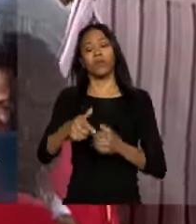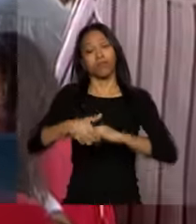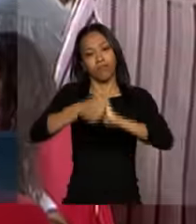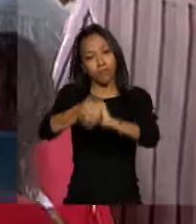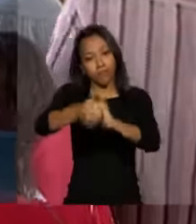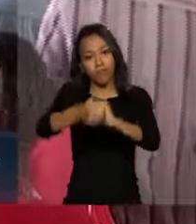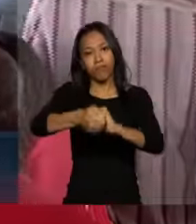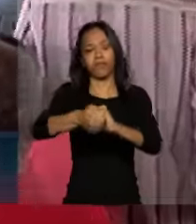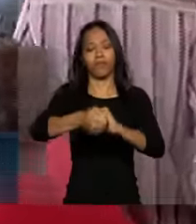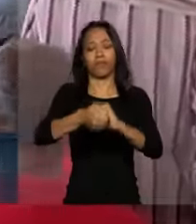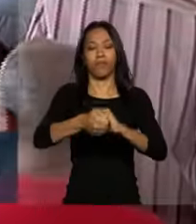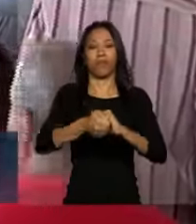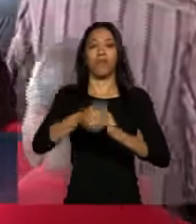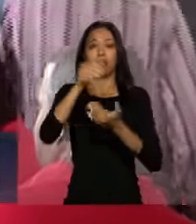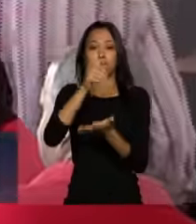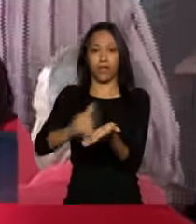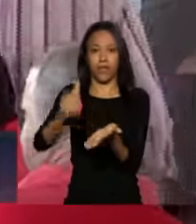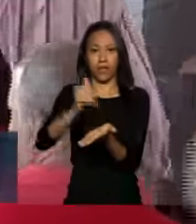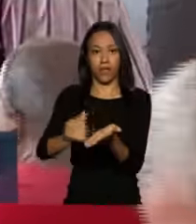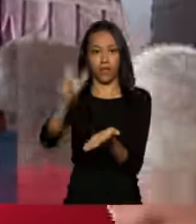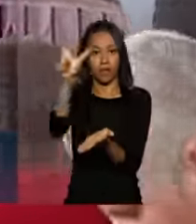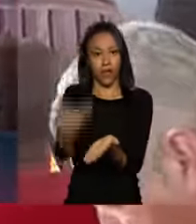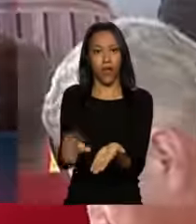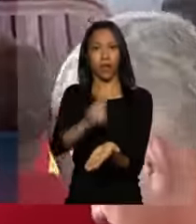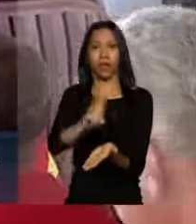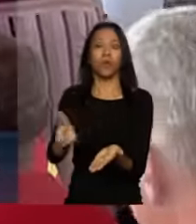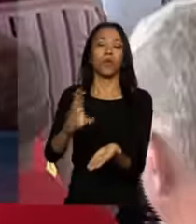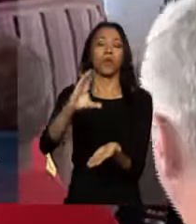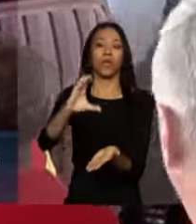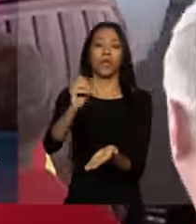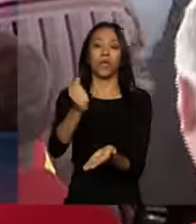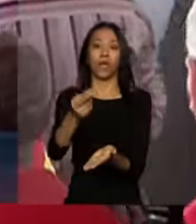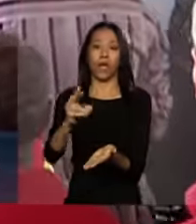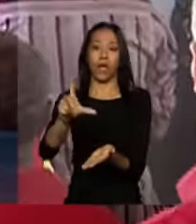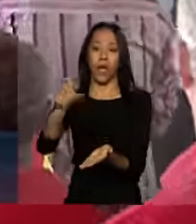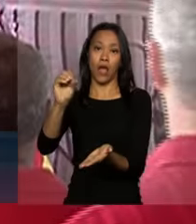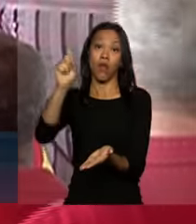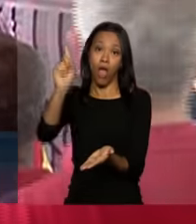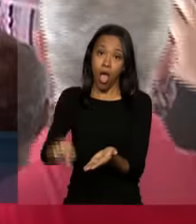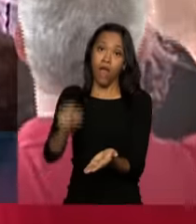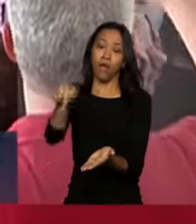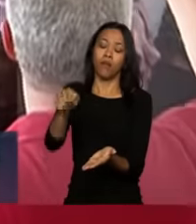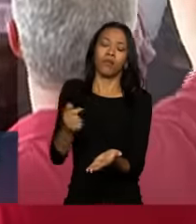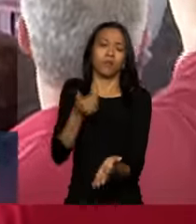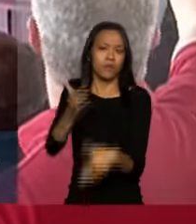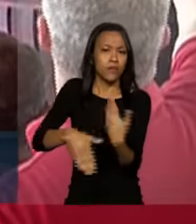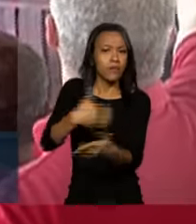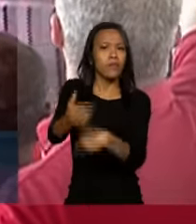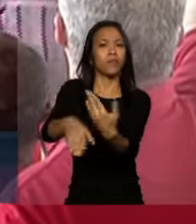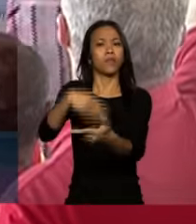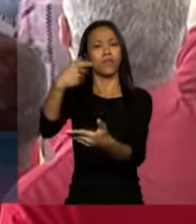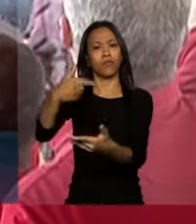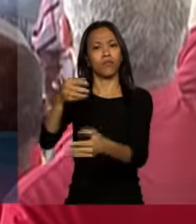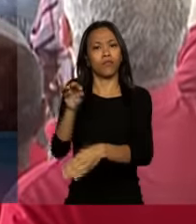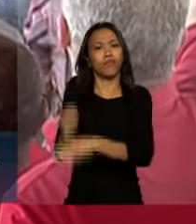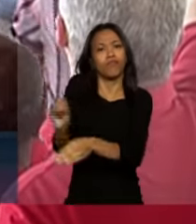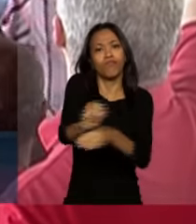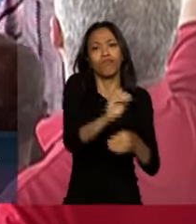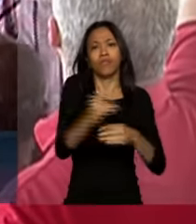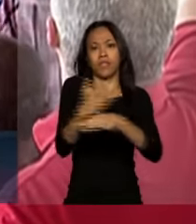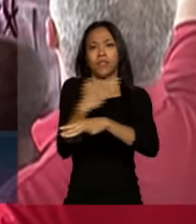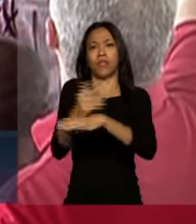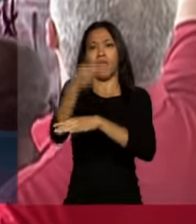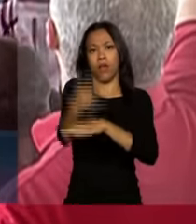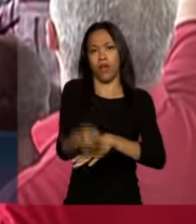ainda o secretário Carlos Martins, do Desenvolvimento Urbano, em nome dele, cumprimento todos